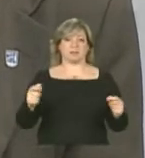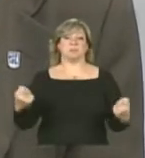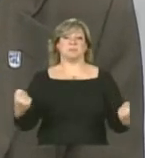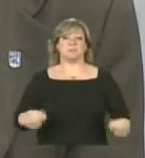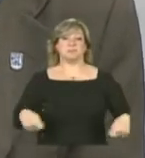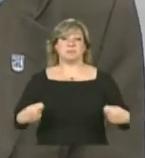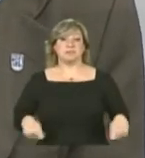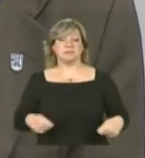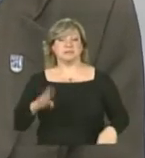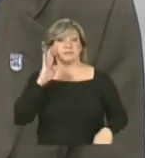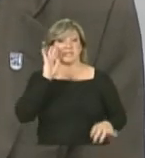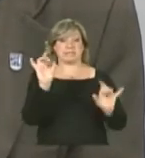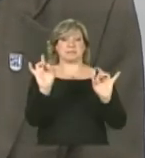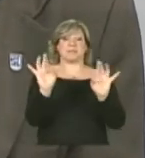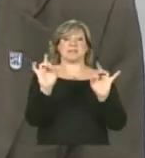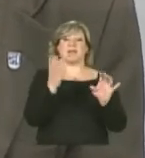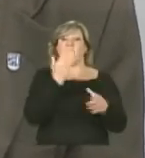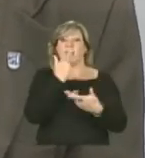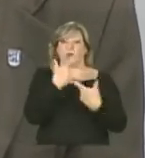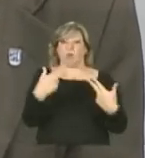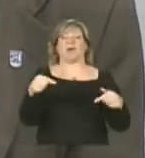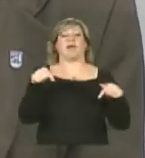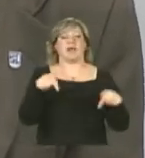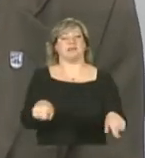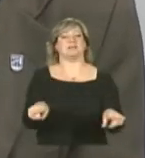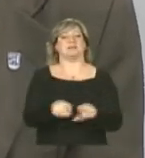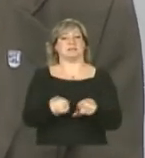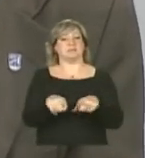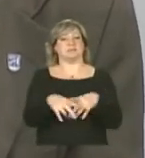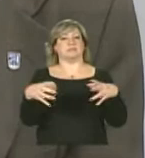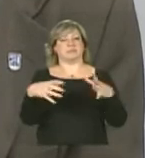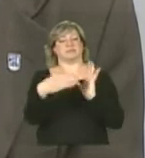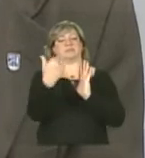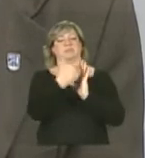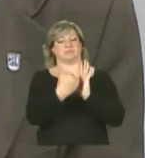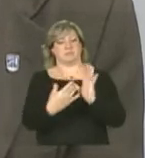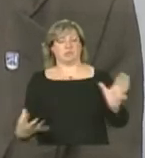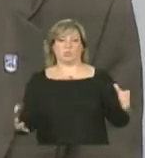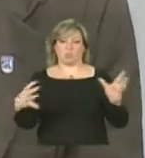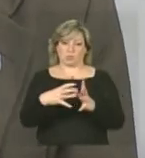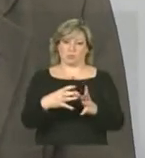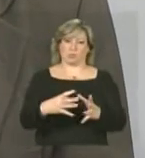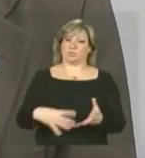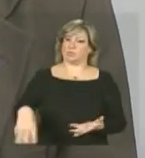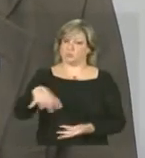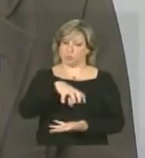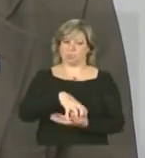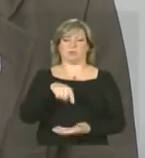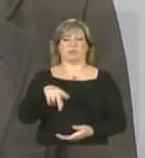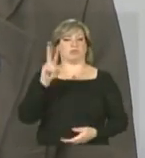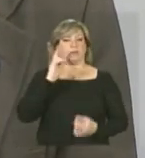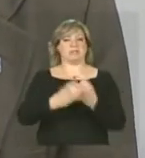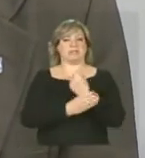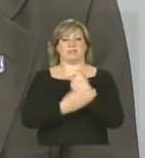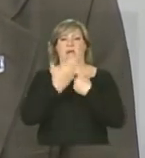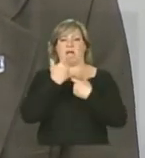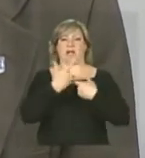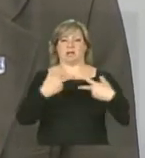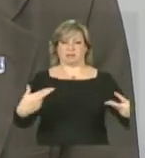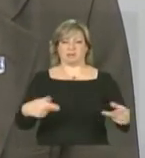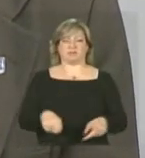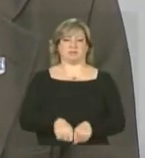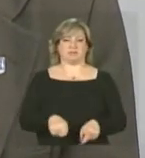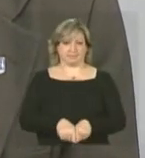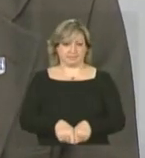necessidades especiais de alimentação, elas estão contempladas nesse contexto de insegurança alimentar nacional